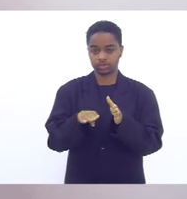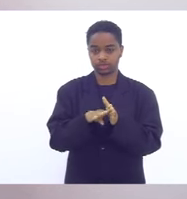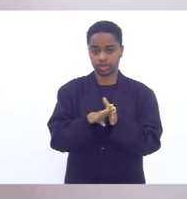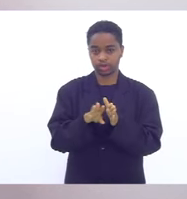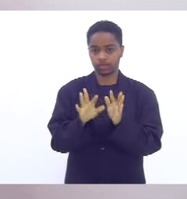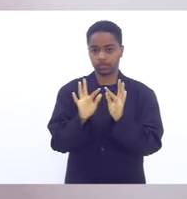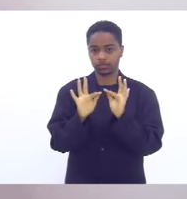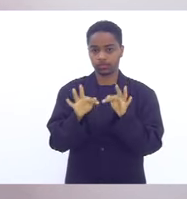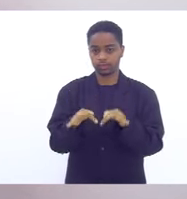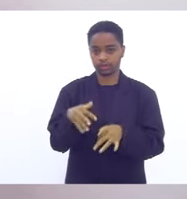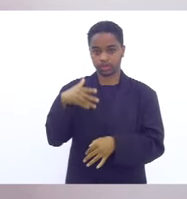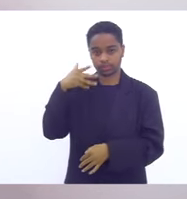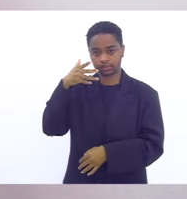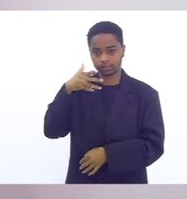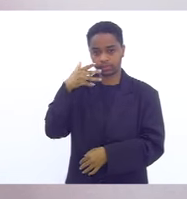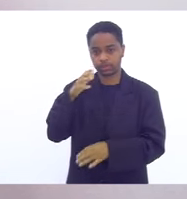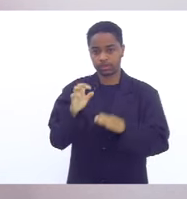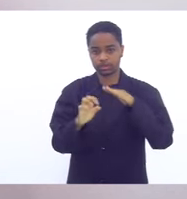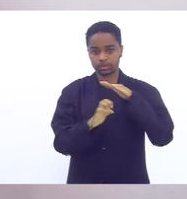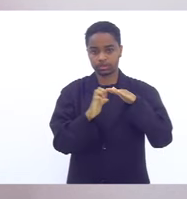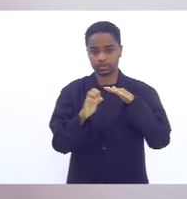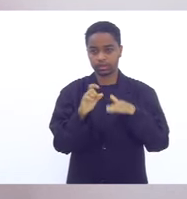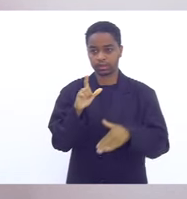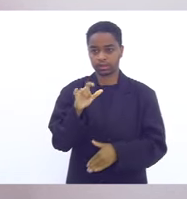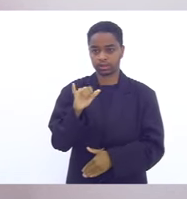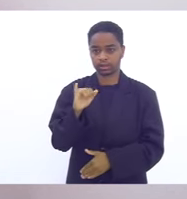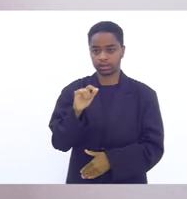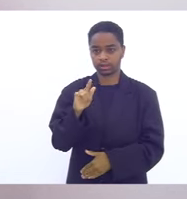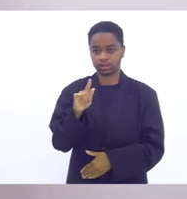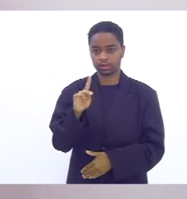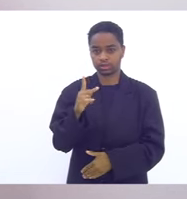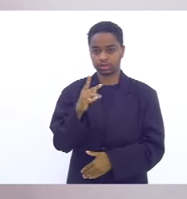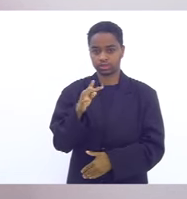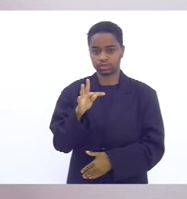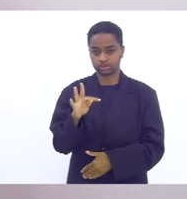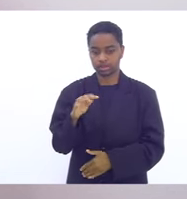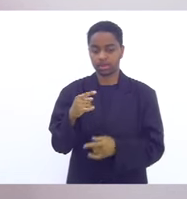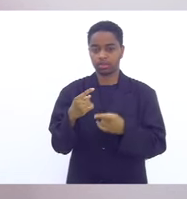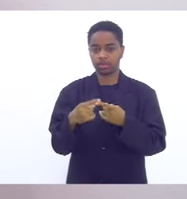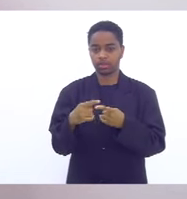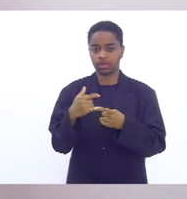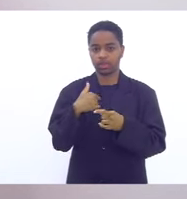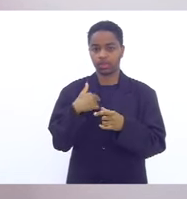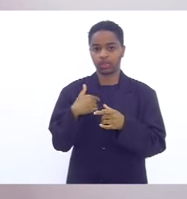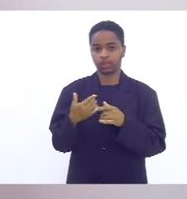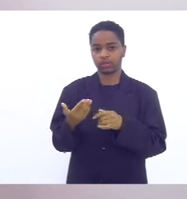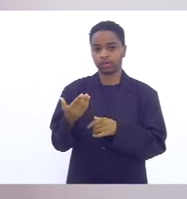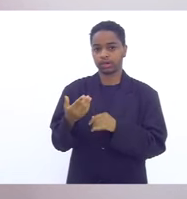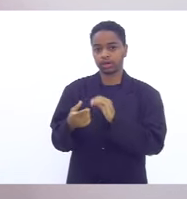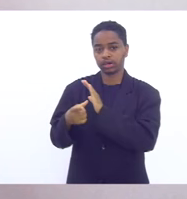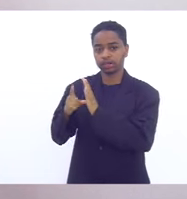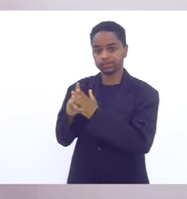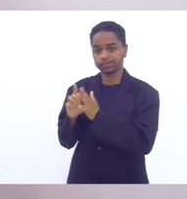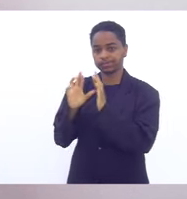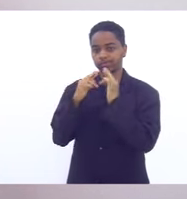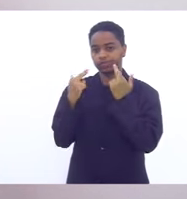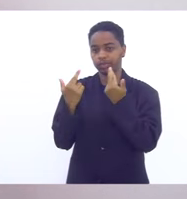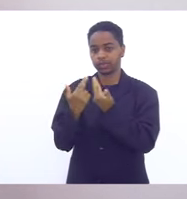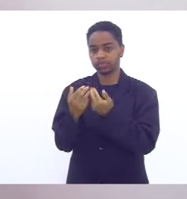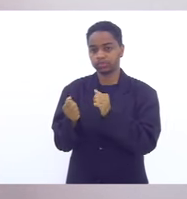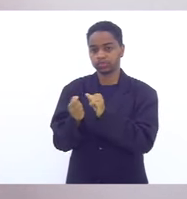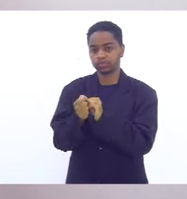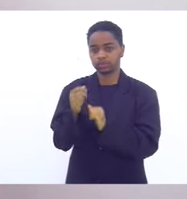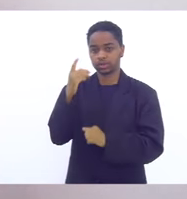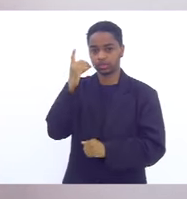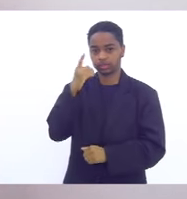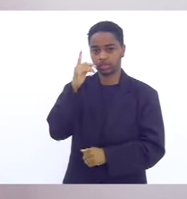fala da empresa Light, porque eu estava desde cedo numa reunião junto com o deputado Hugo Leal,